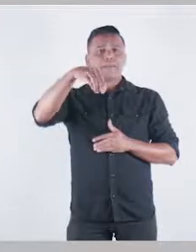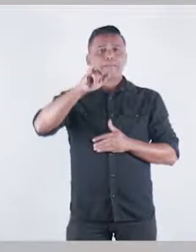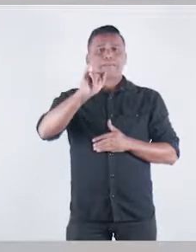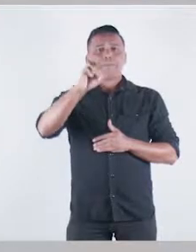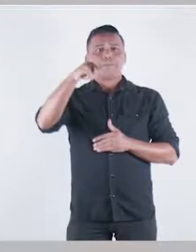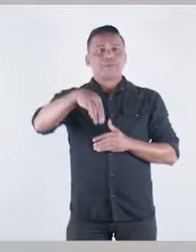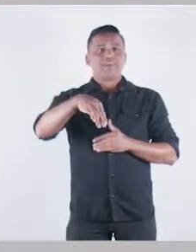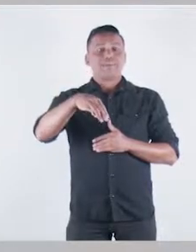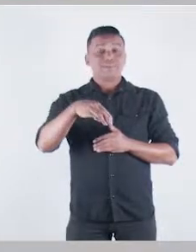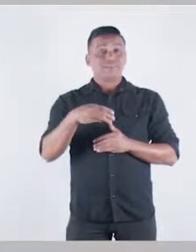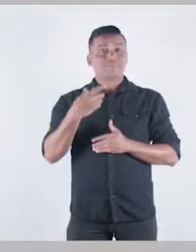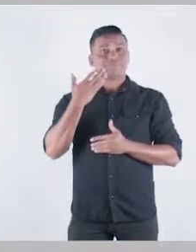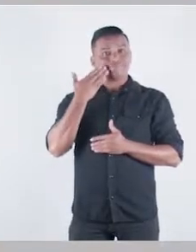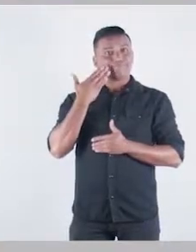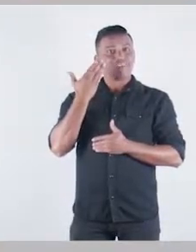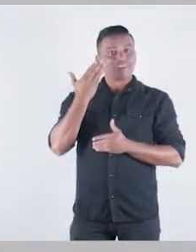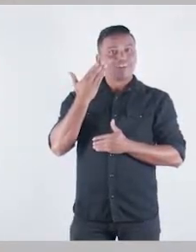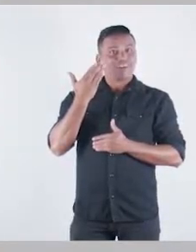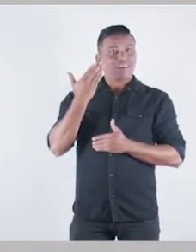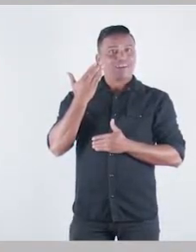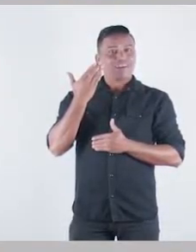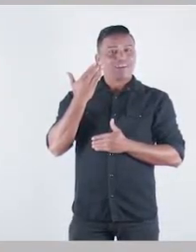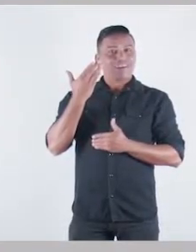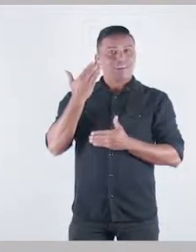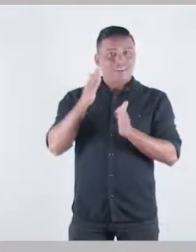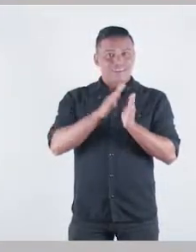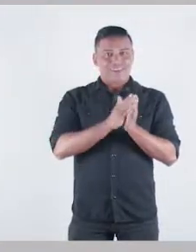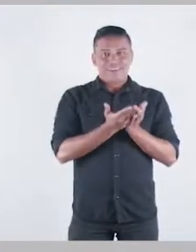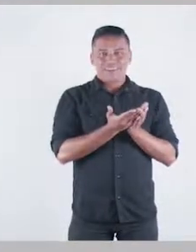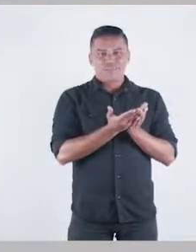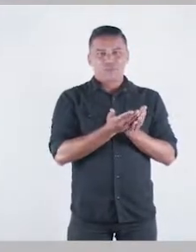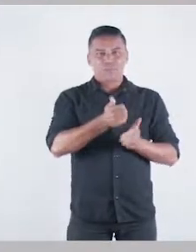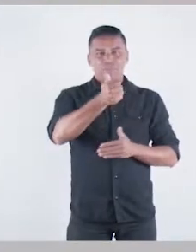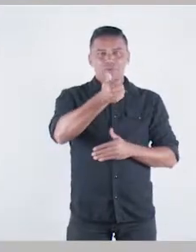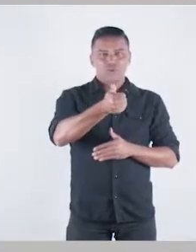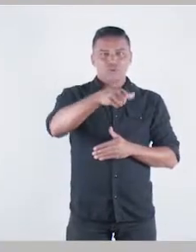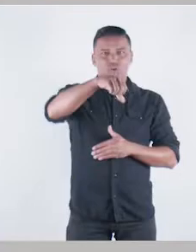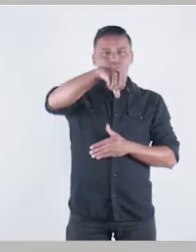É um livro de